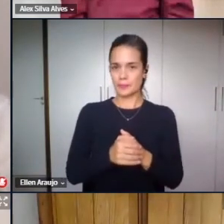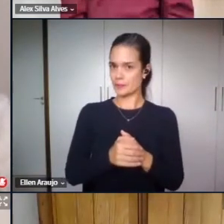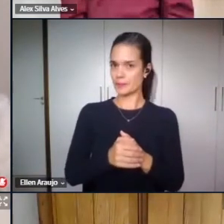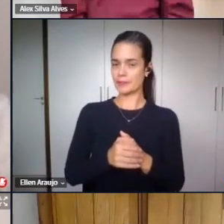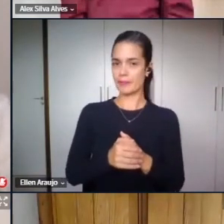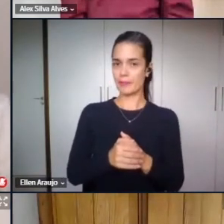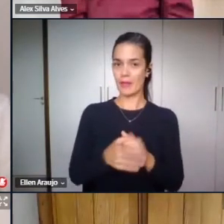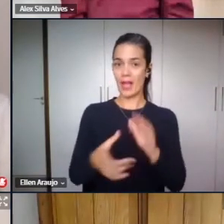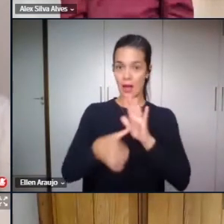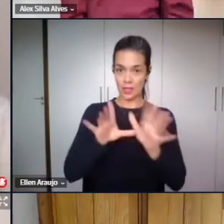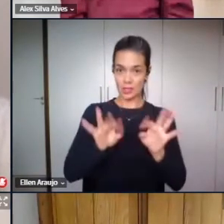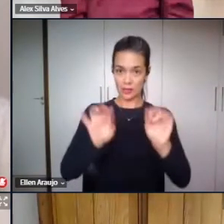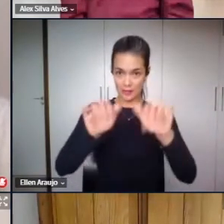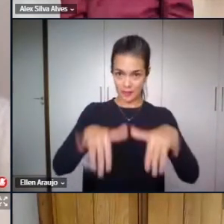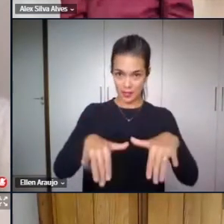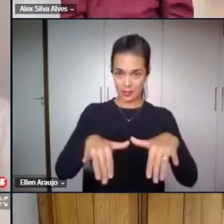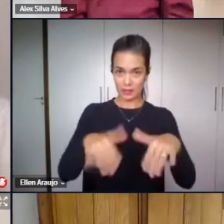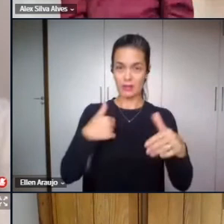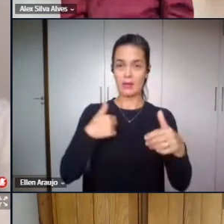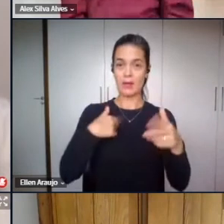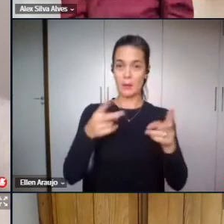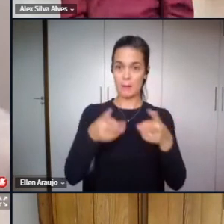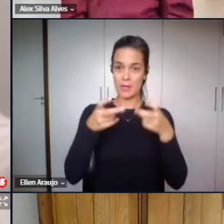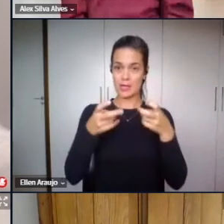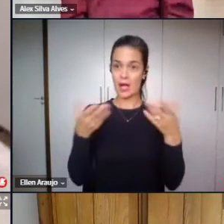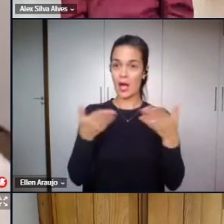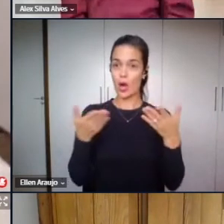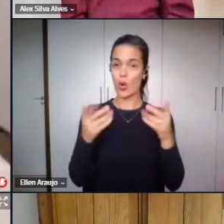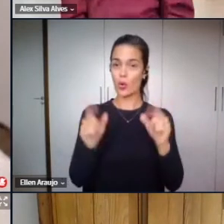concluir, eu percebi aqui agora,